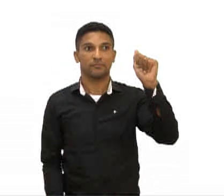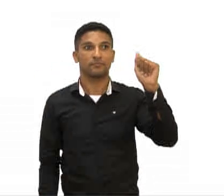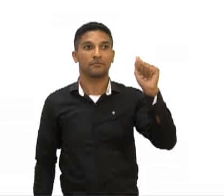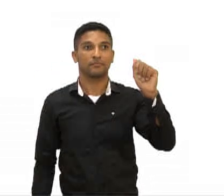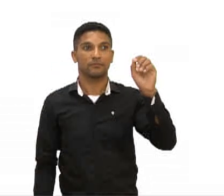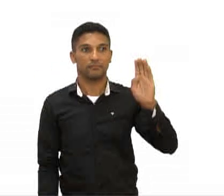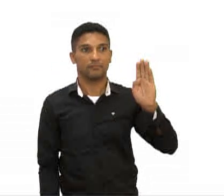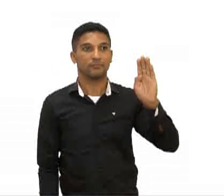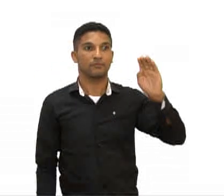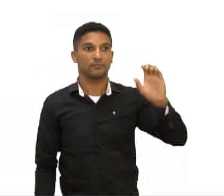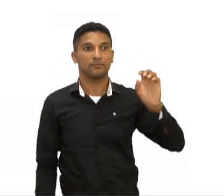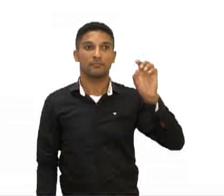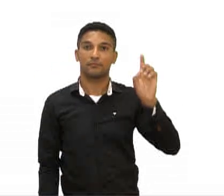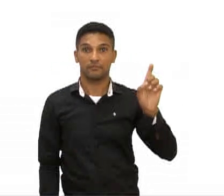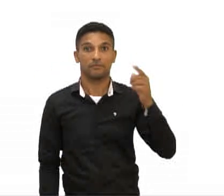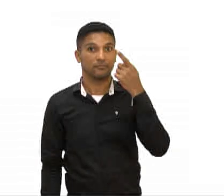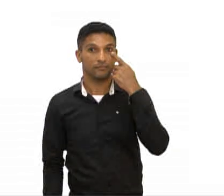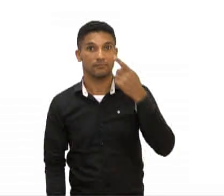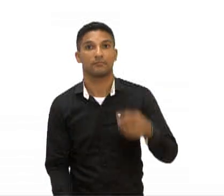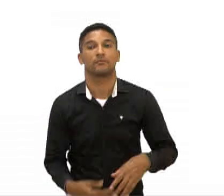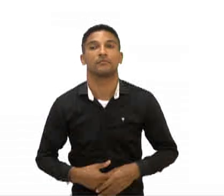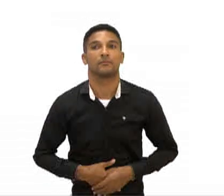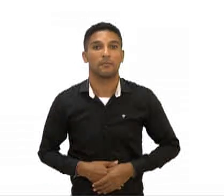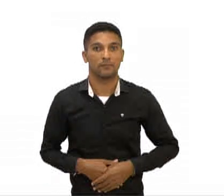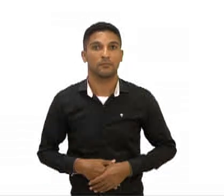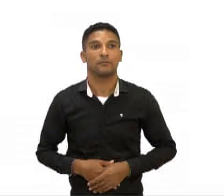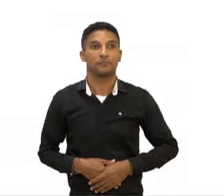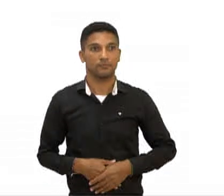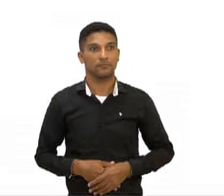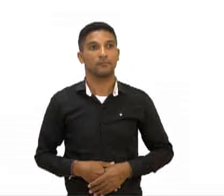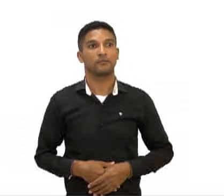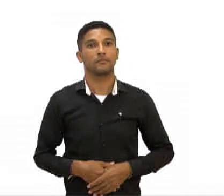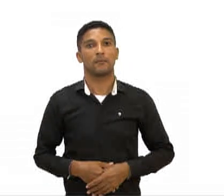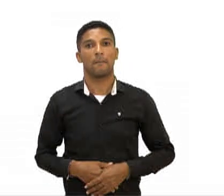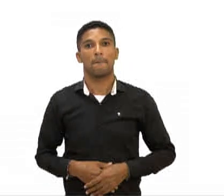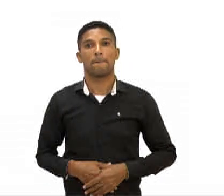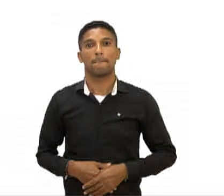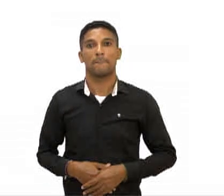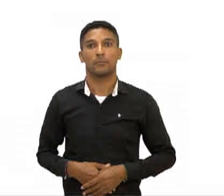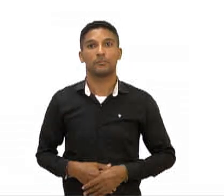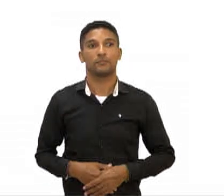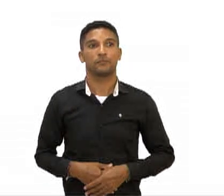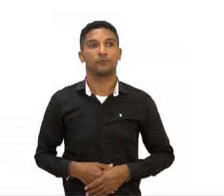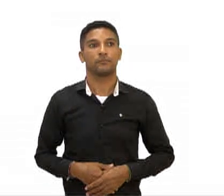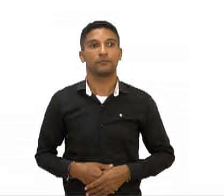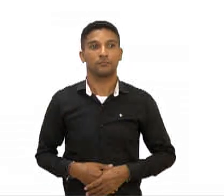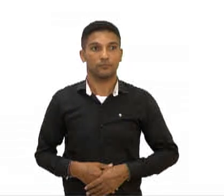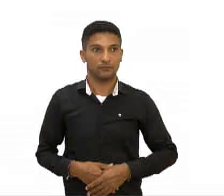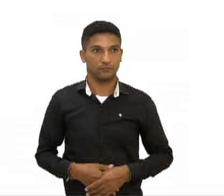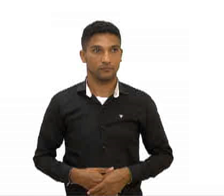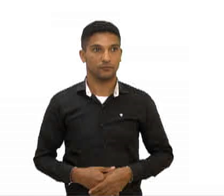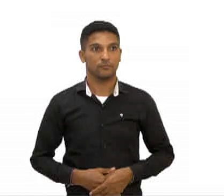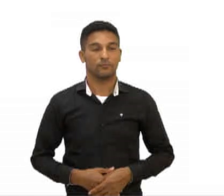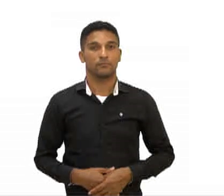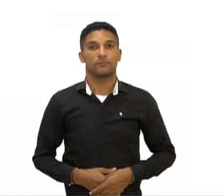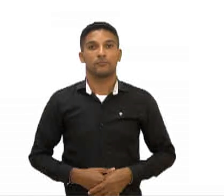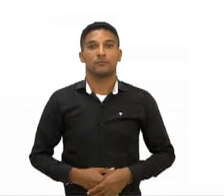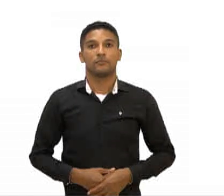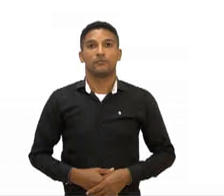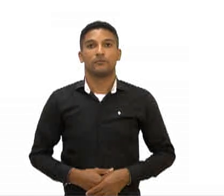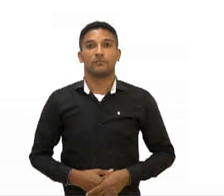calenda, batuque. Alternativa C. A palavra samba teve sua ampliação e